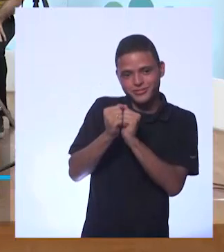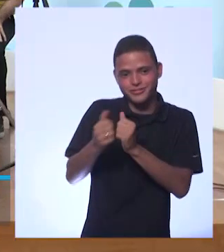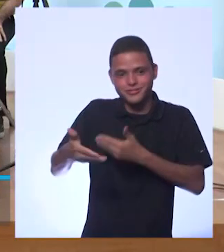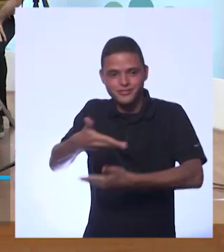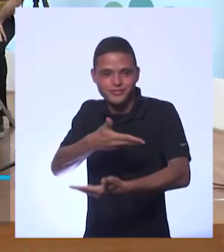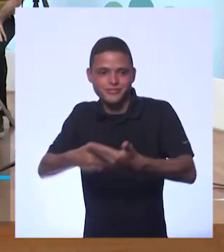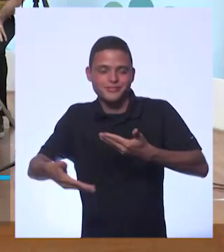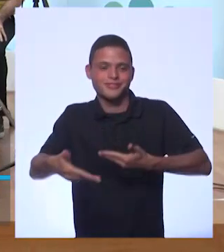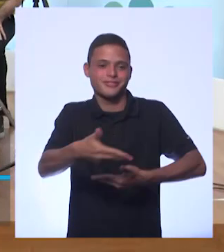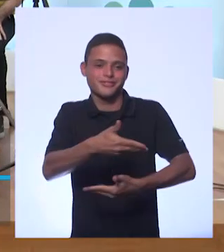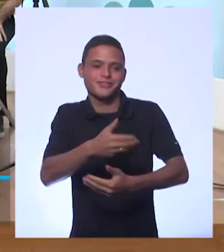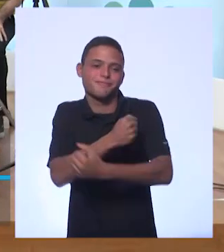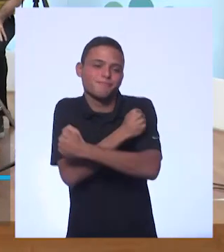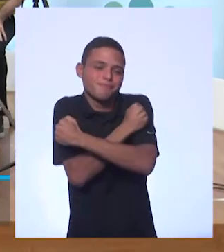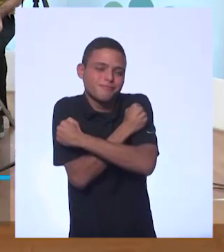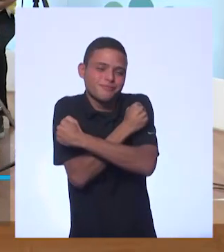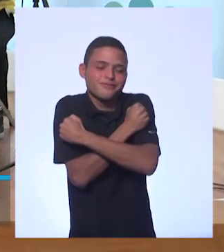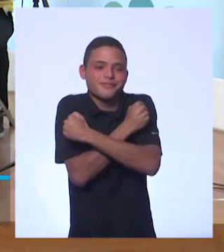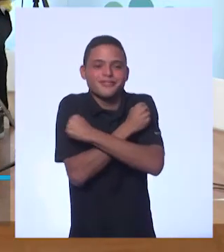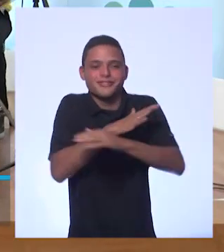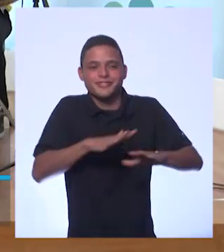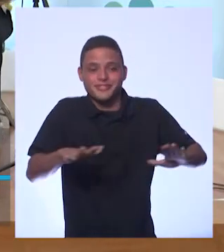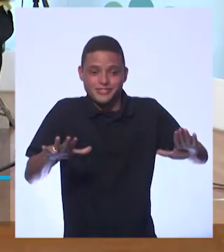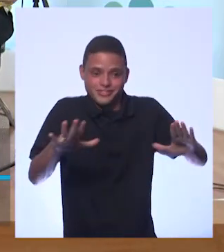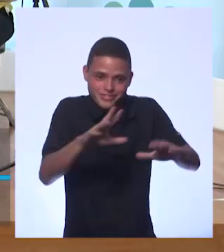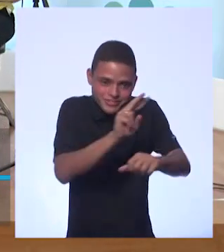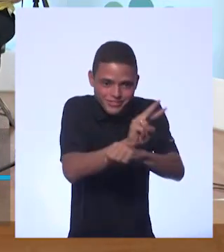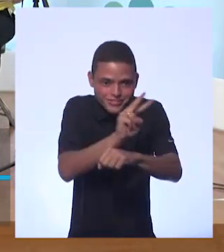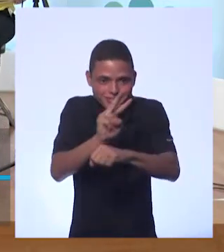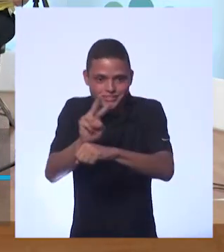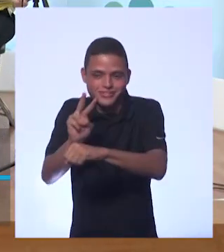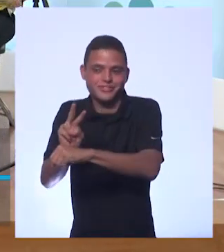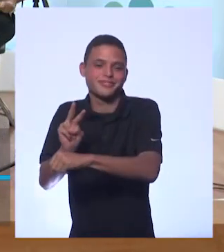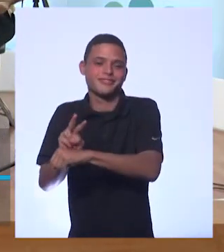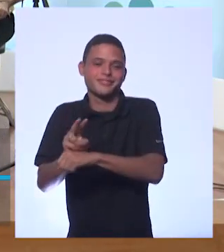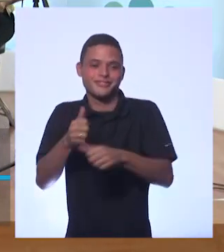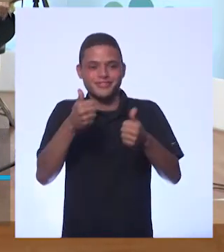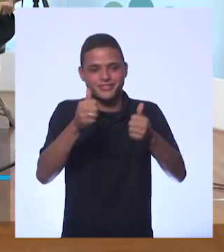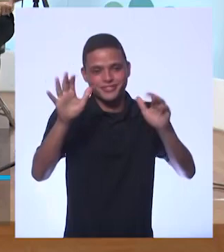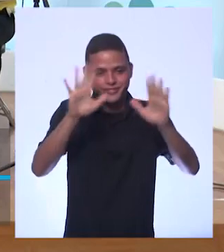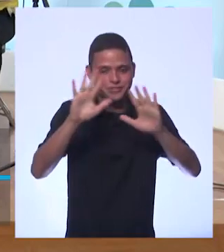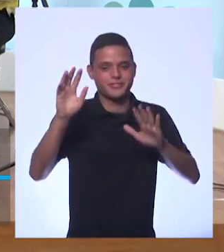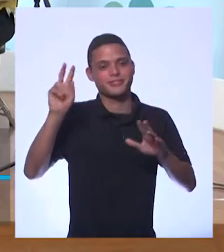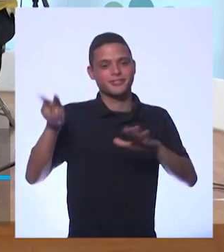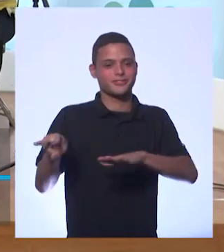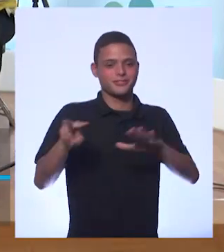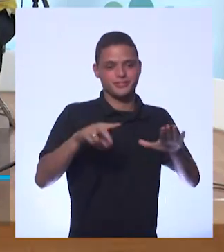certo. Um abraço a todos. Cuidem-se muito, gente. Até semana que vem.